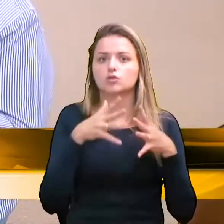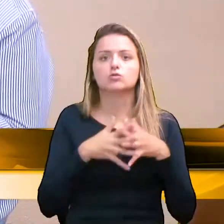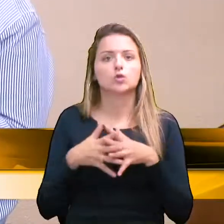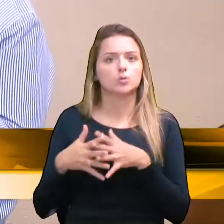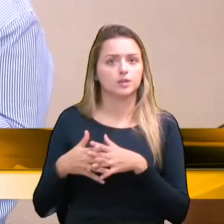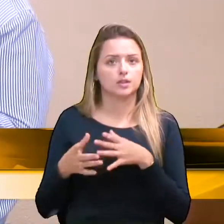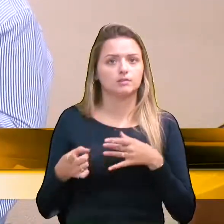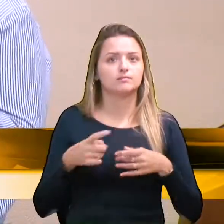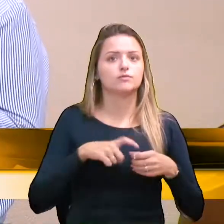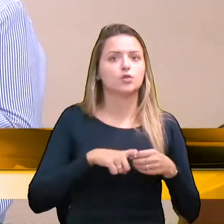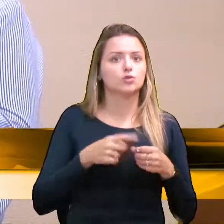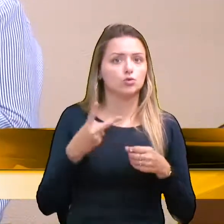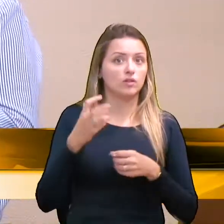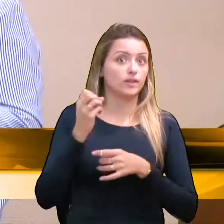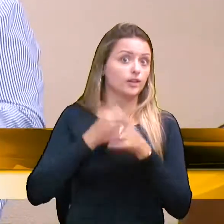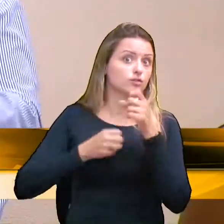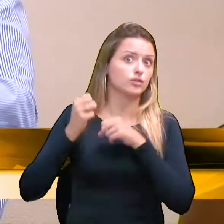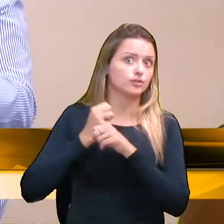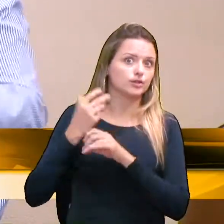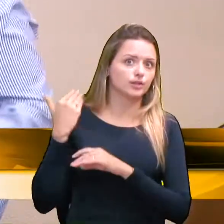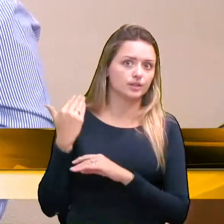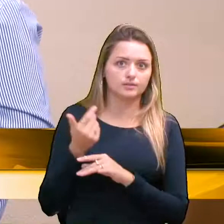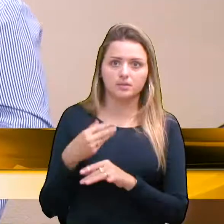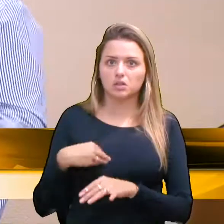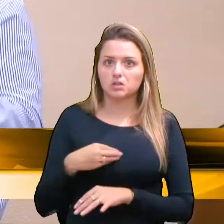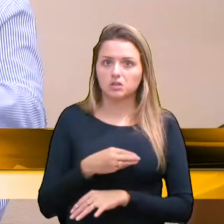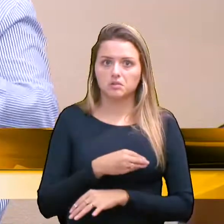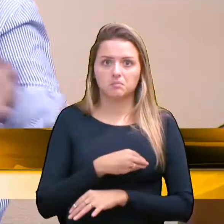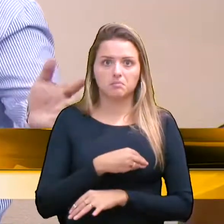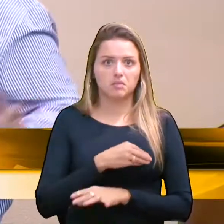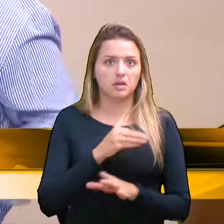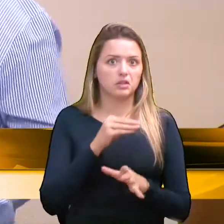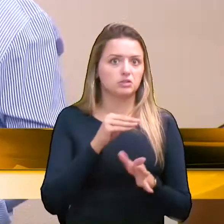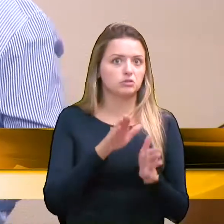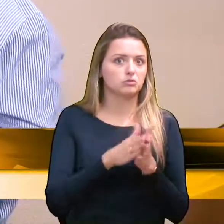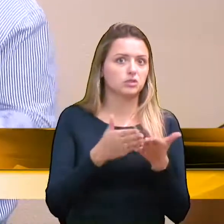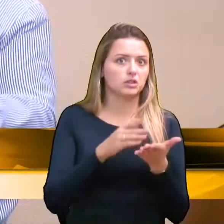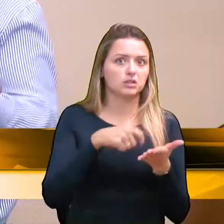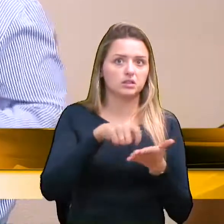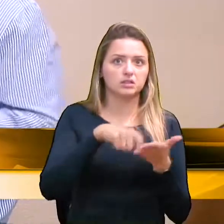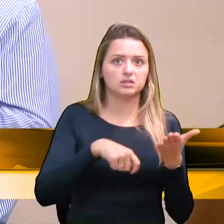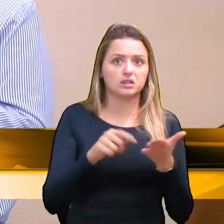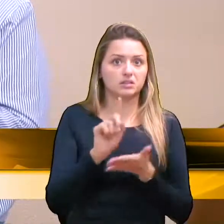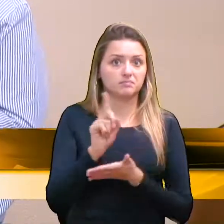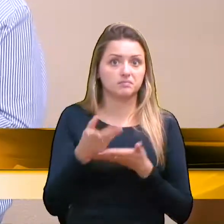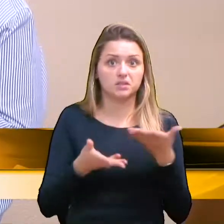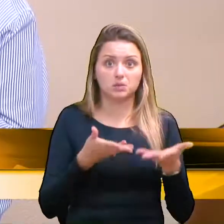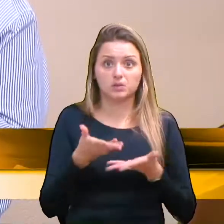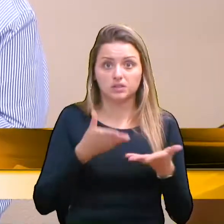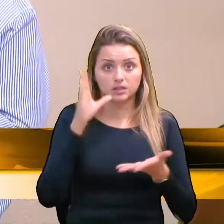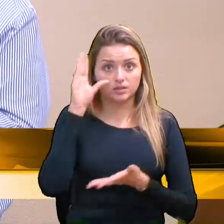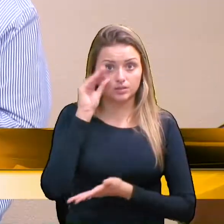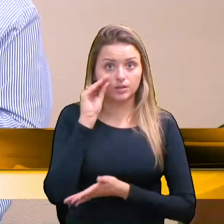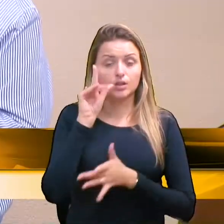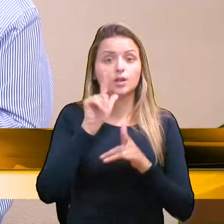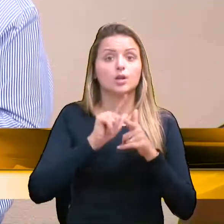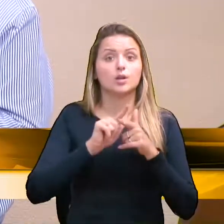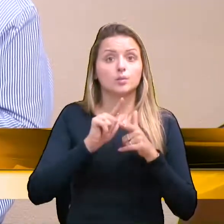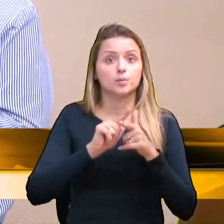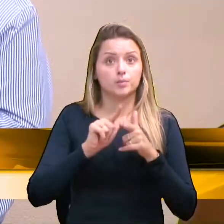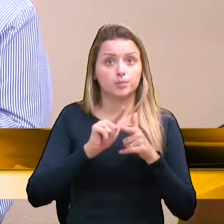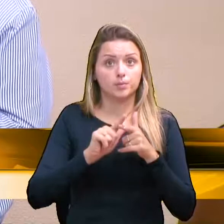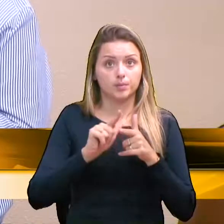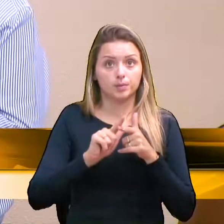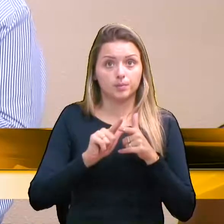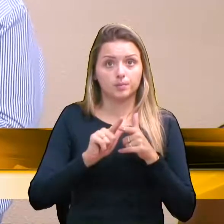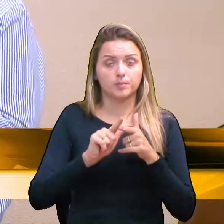parece que há 20 anos atrás. Né? Médico legista, não atende mais à noite, uma dificuldade, as pessoas estão sendo veladas 2